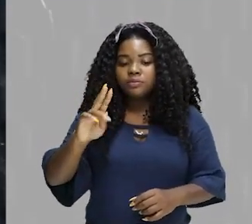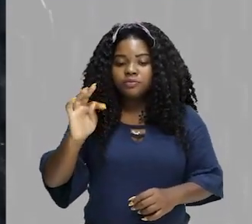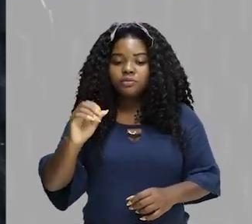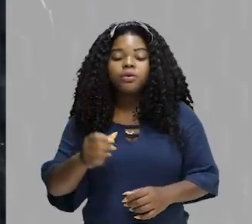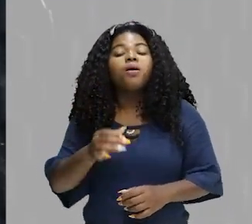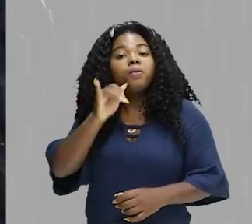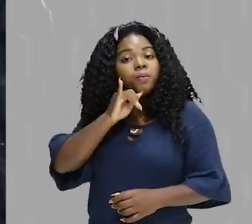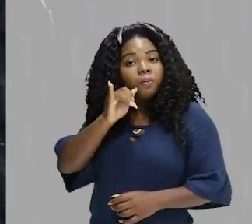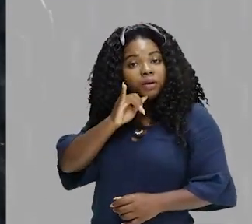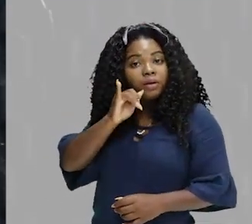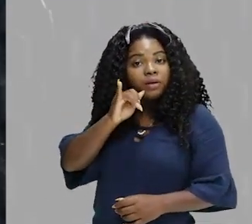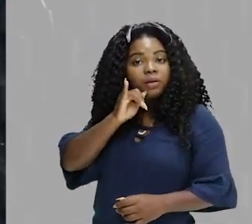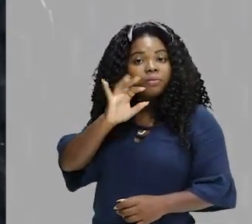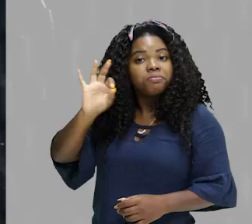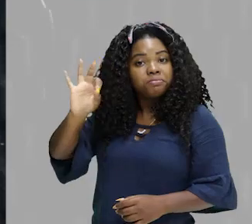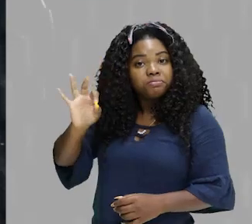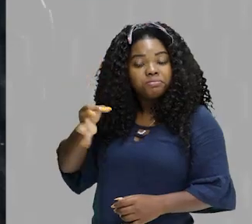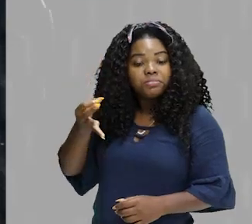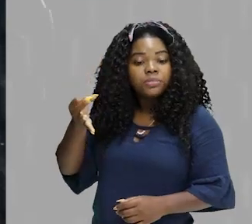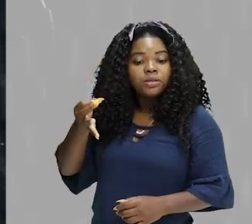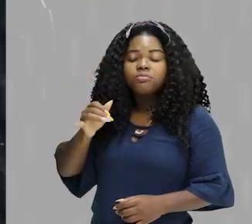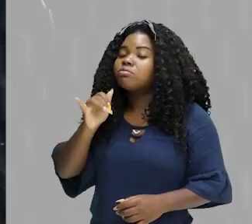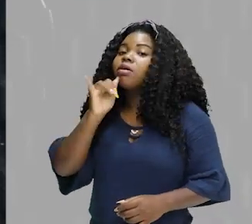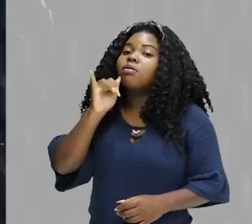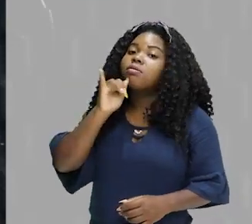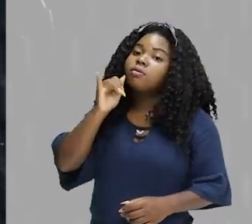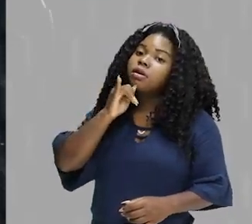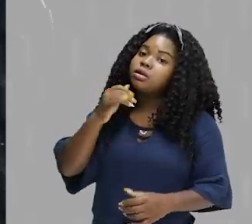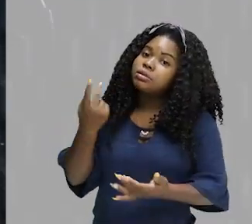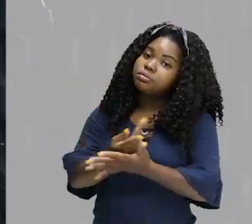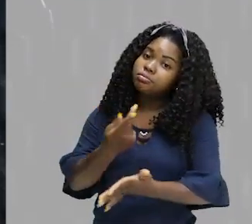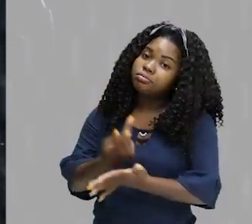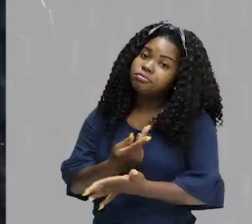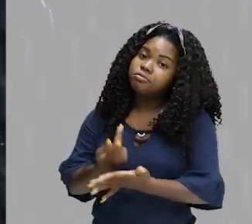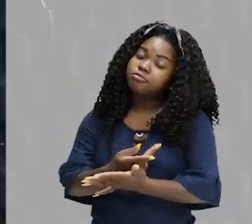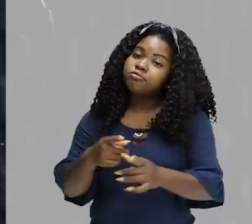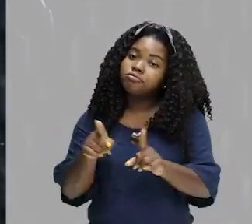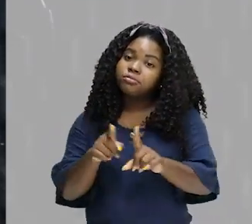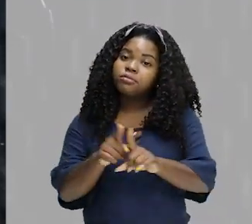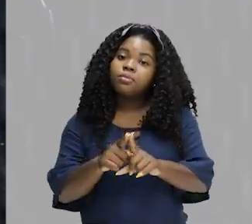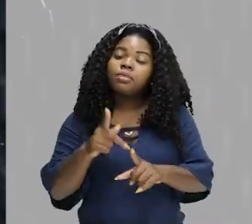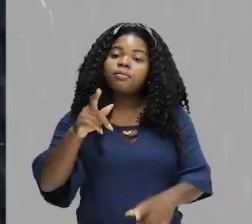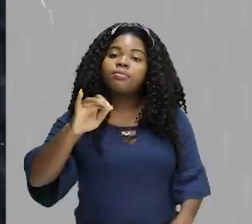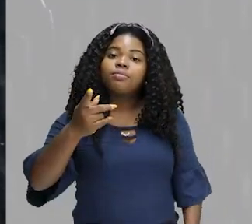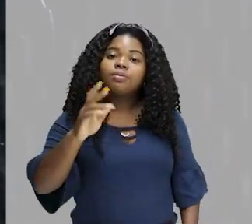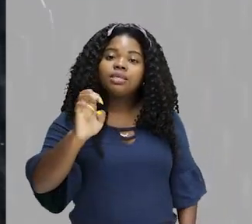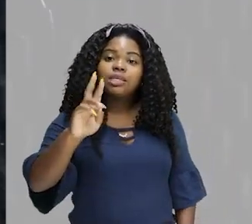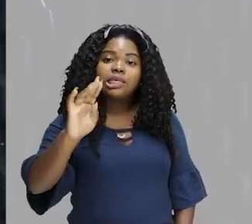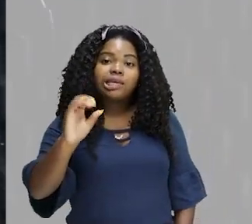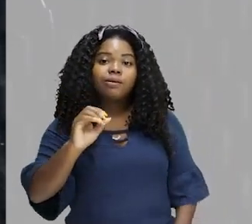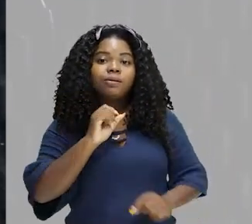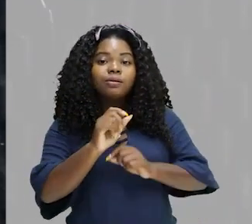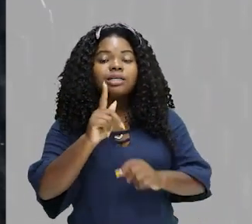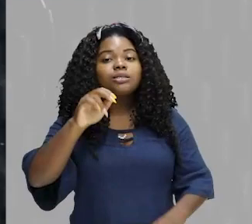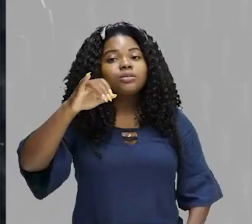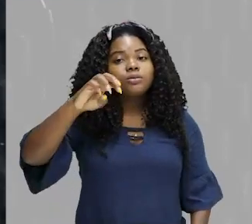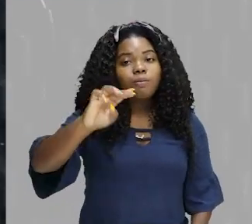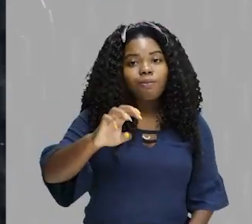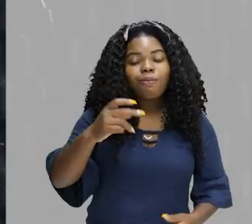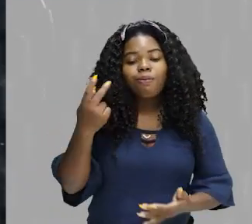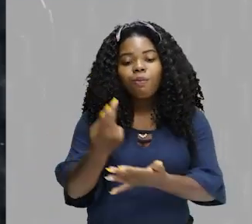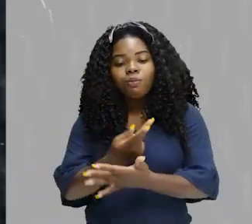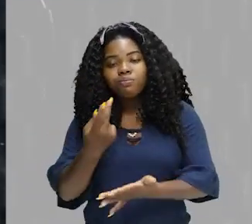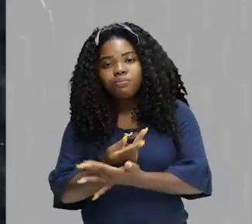correto. Aliás, o exemplo está incorreto porque ele deu o caso do pinheiro. Pinheiro é uma planta gimnosperma e não